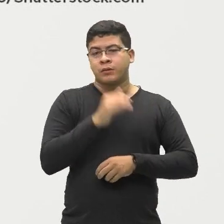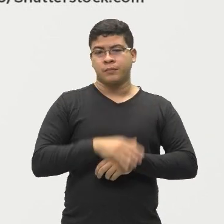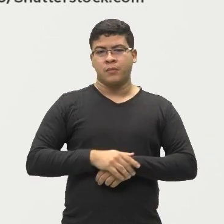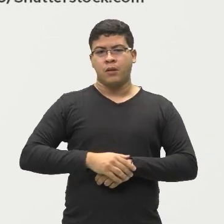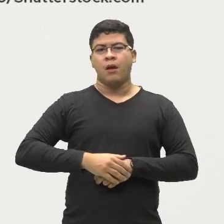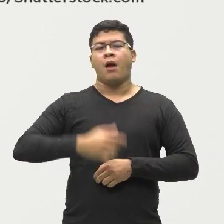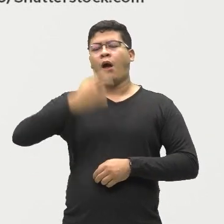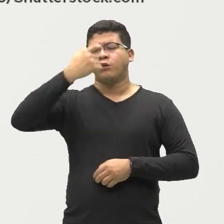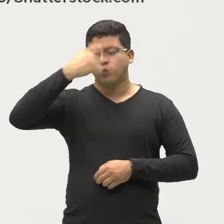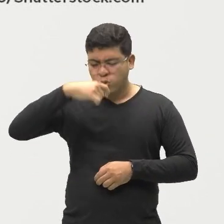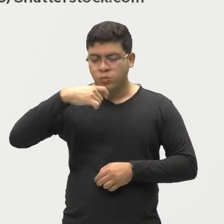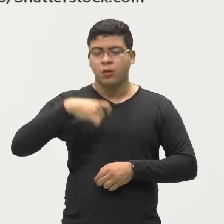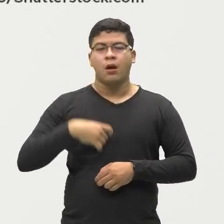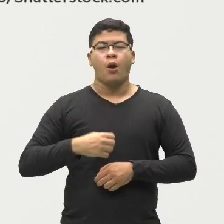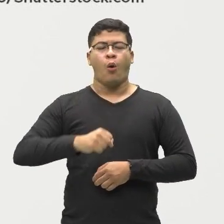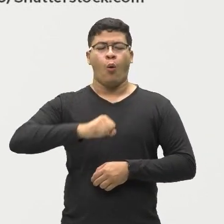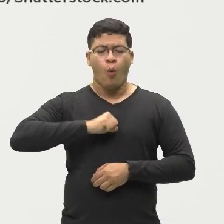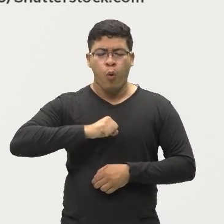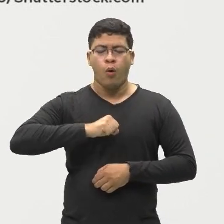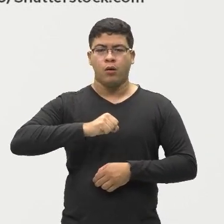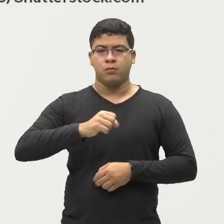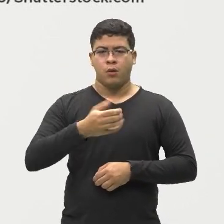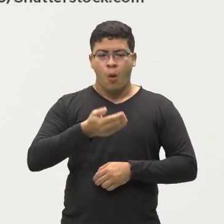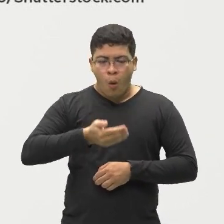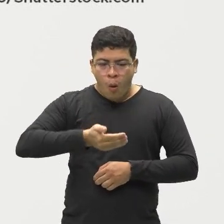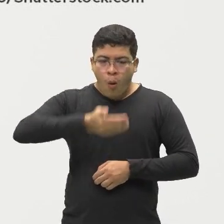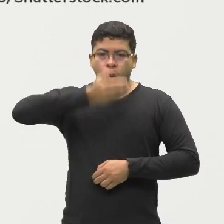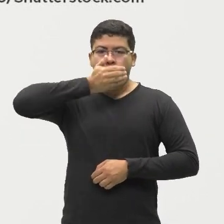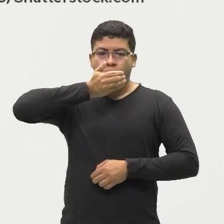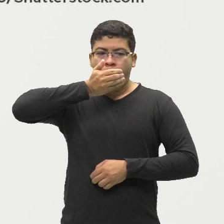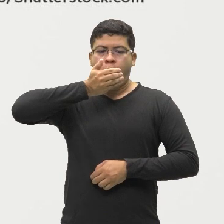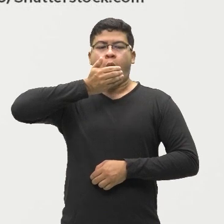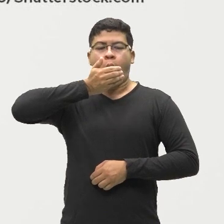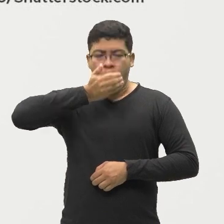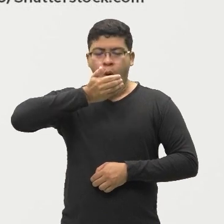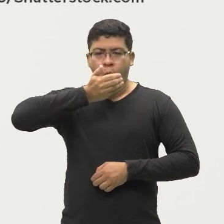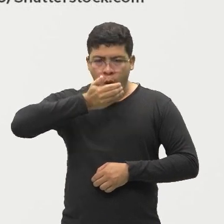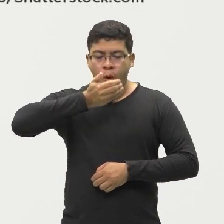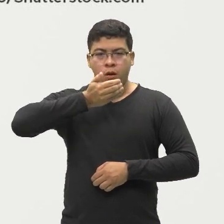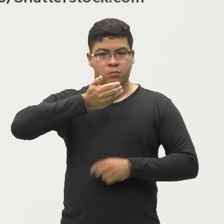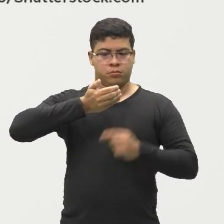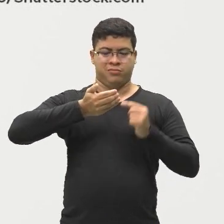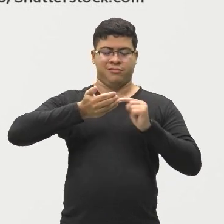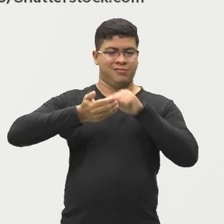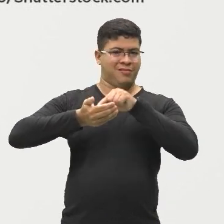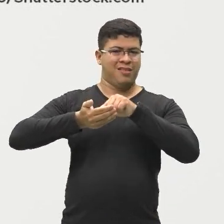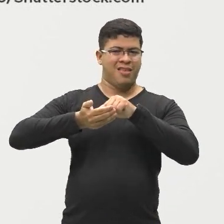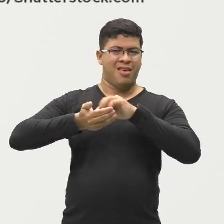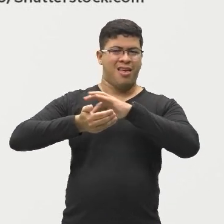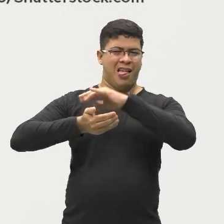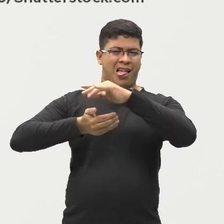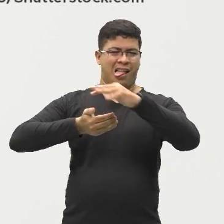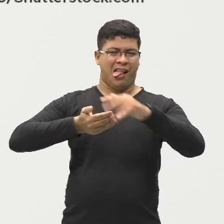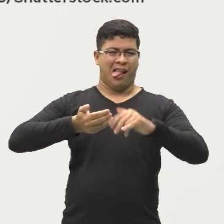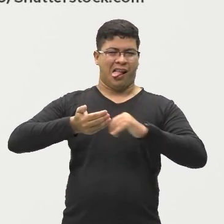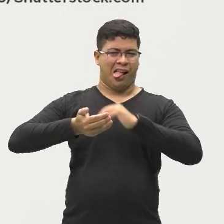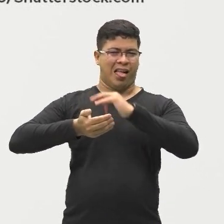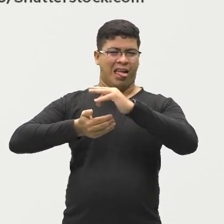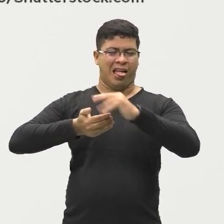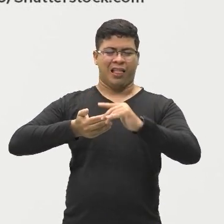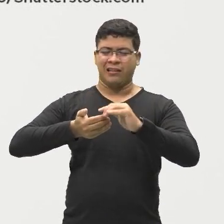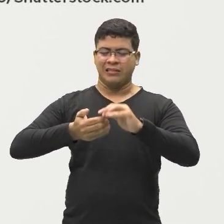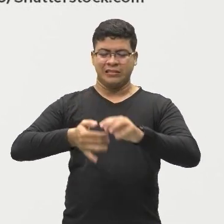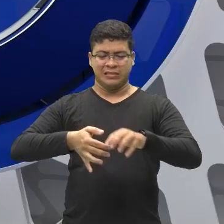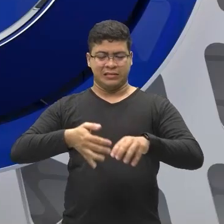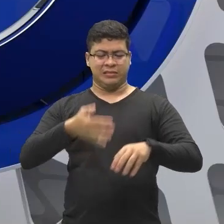ela tossiu, automaticamente colocou a mão ali no seu rosto, Então imagina que a pessoa está resfriada, colocou a mão